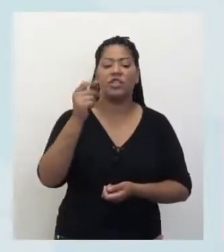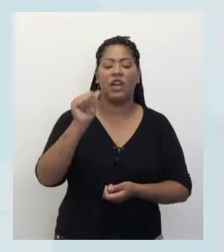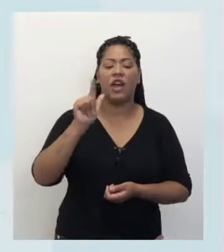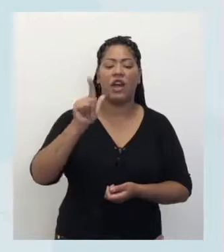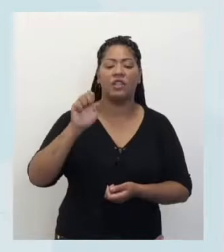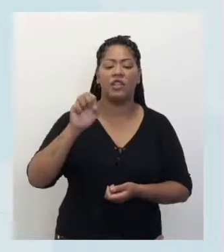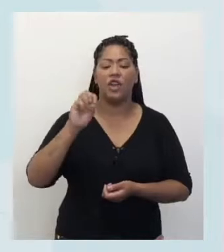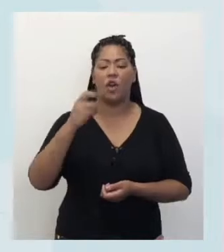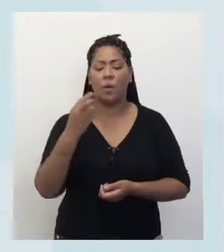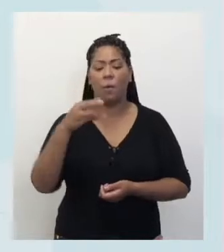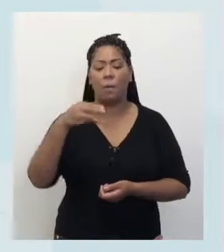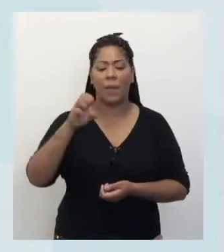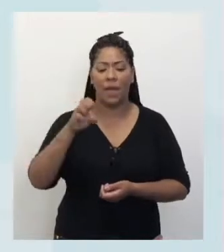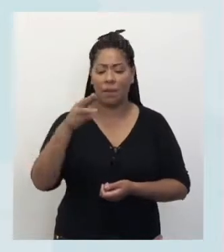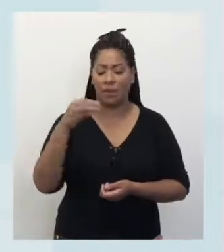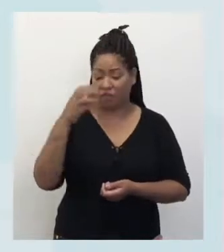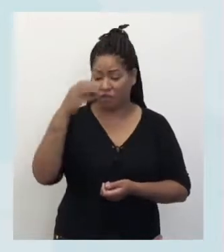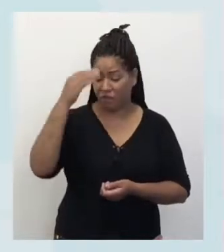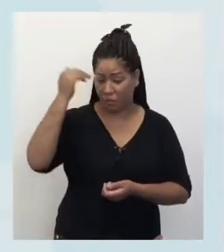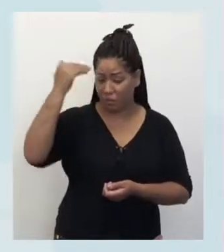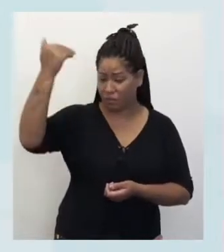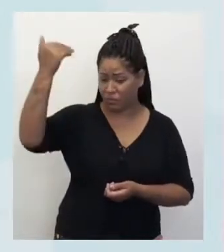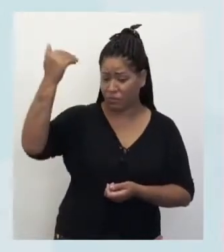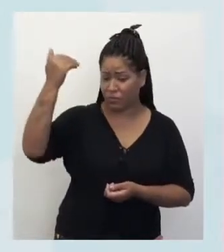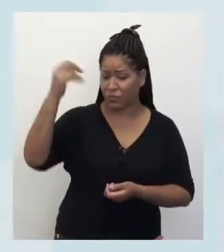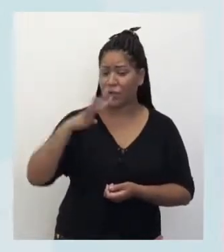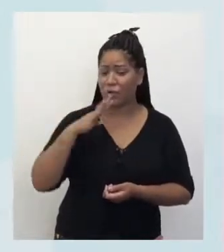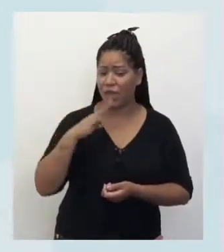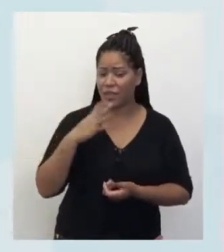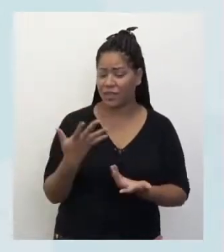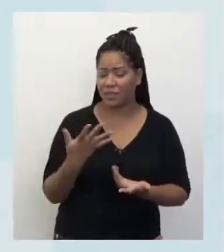2 minutos para vocês falarem aí no chat se conhece ou não.